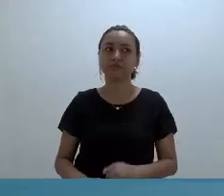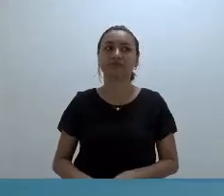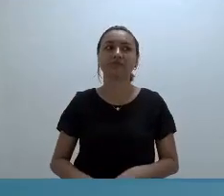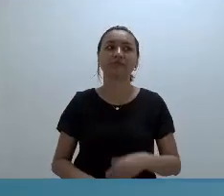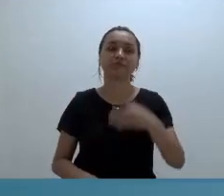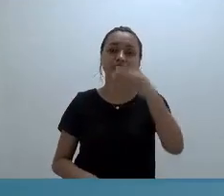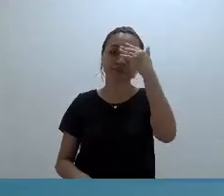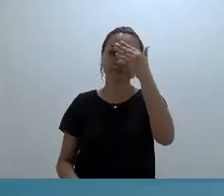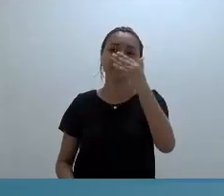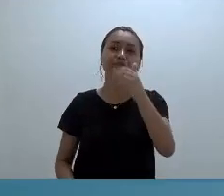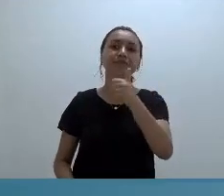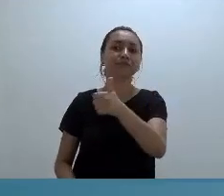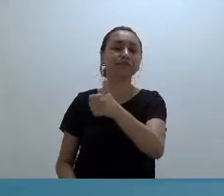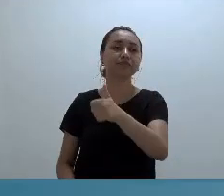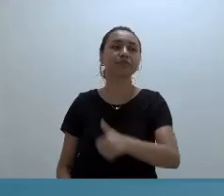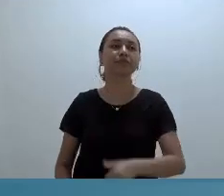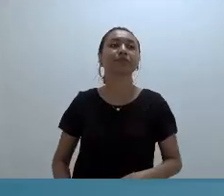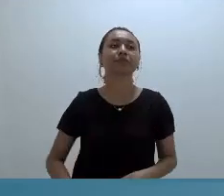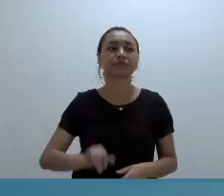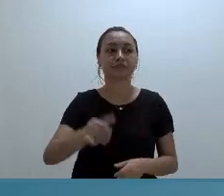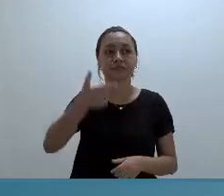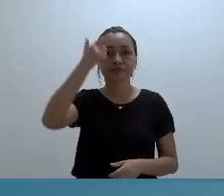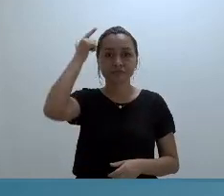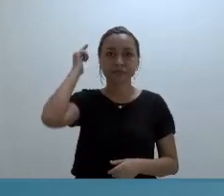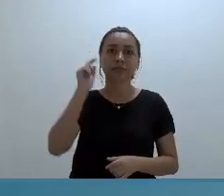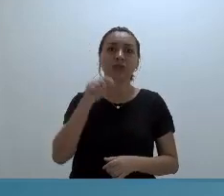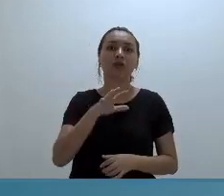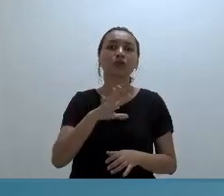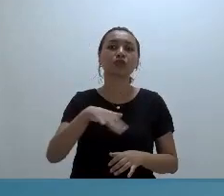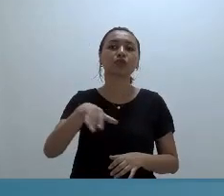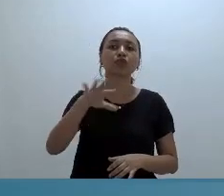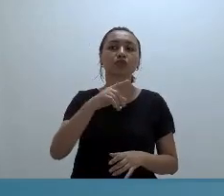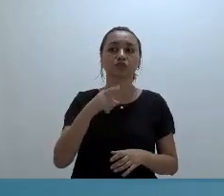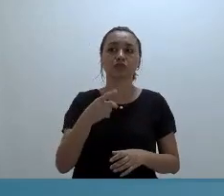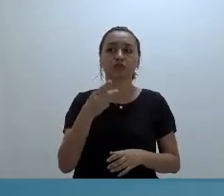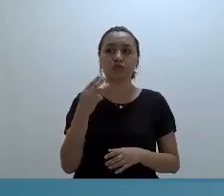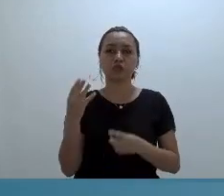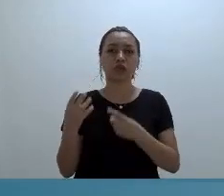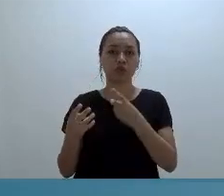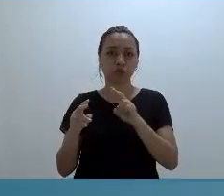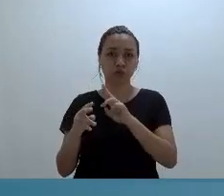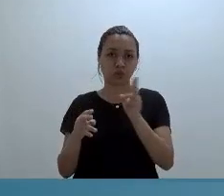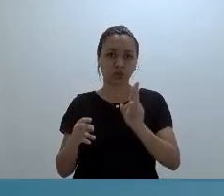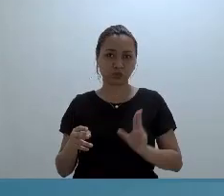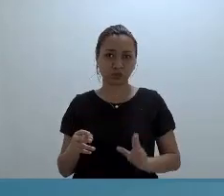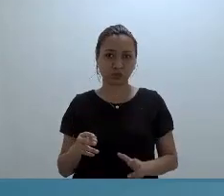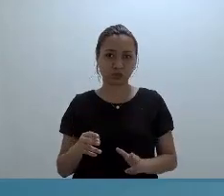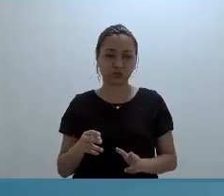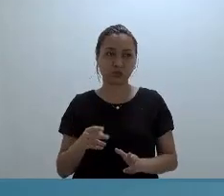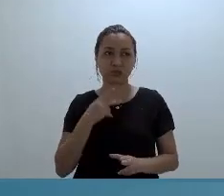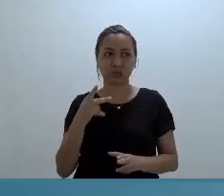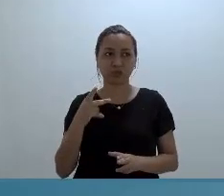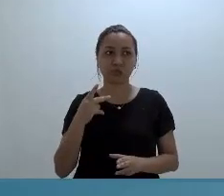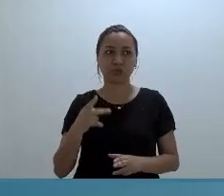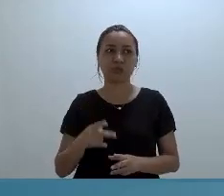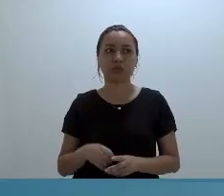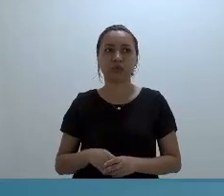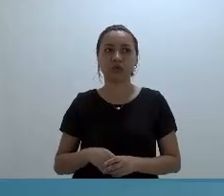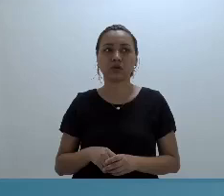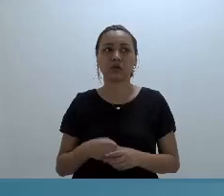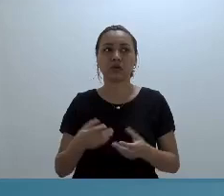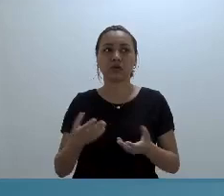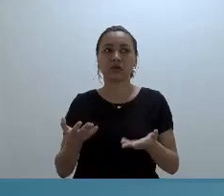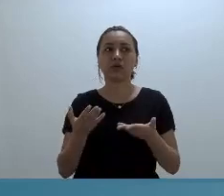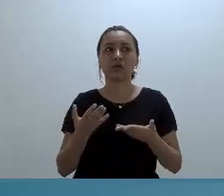convocado aqui para trabalhar no Pleno do Bastião. Tem alguma manifestação contrária à direção do que vai tocar para o